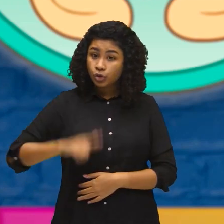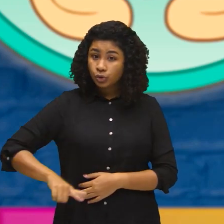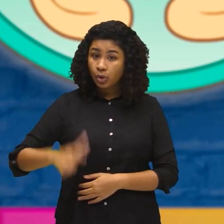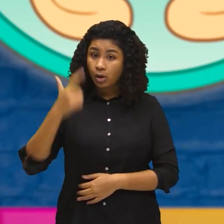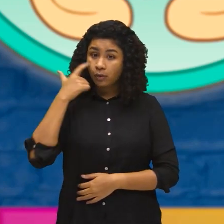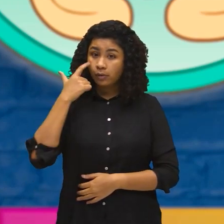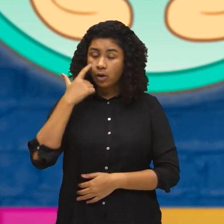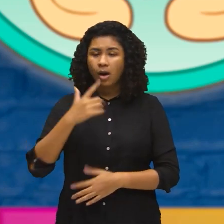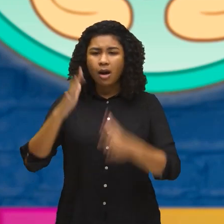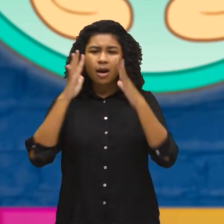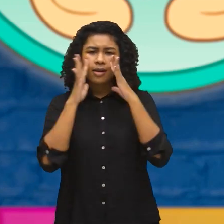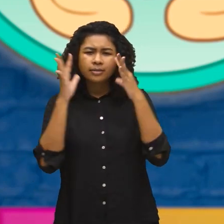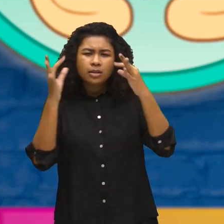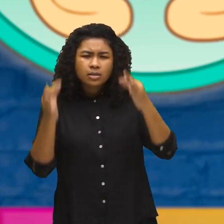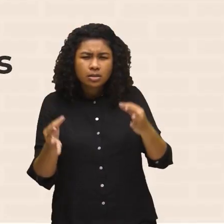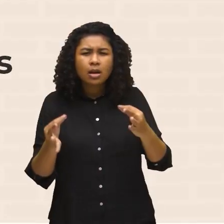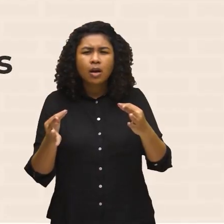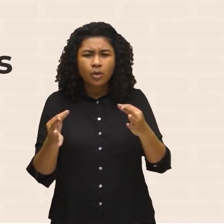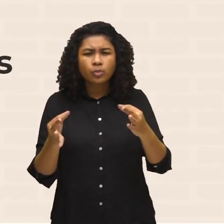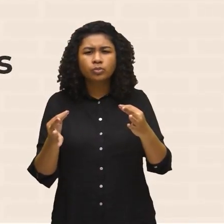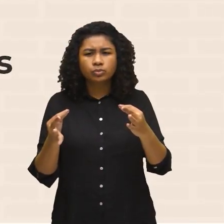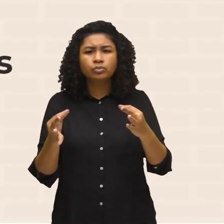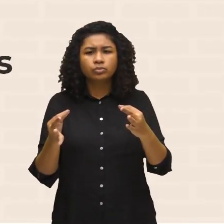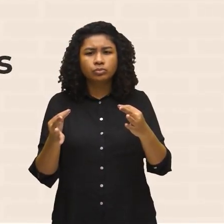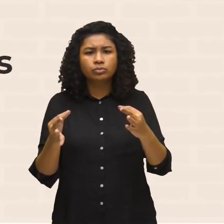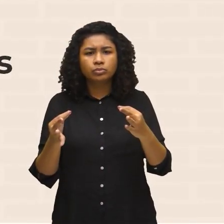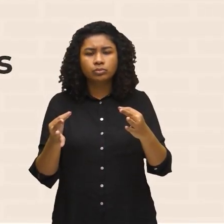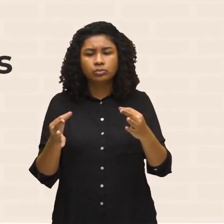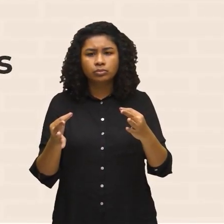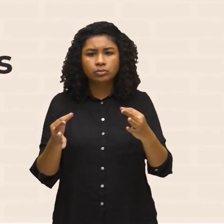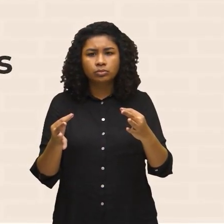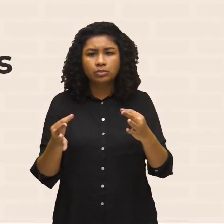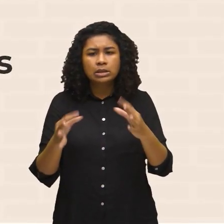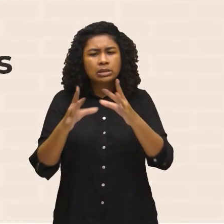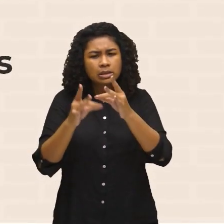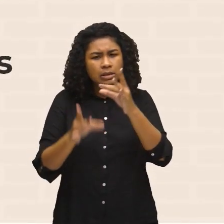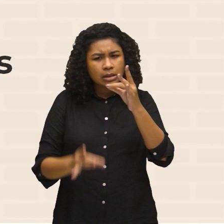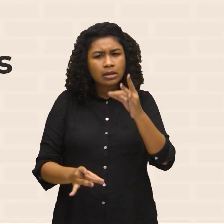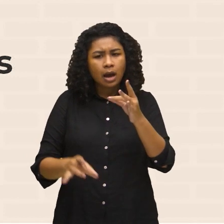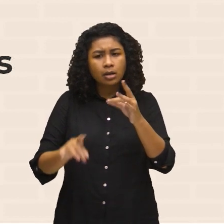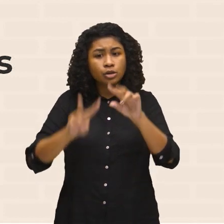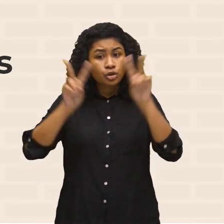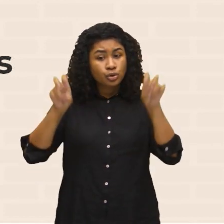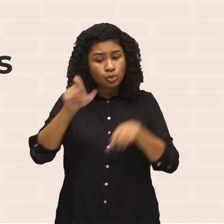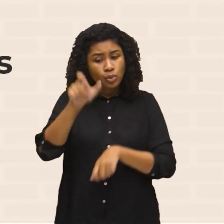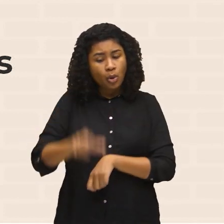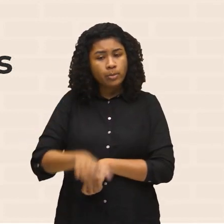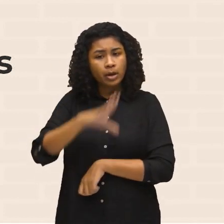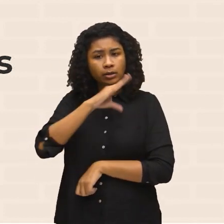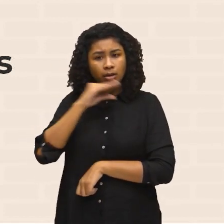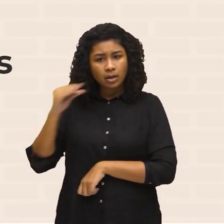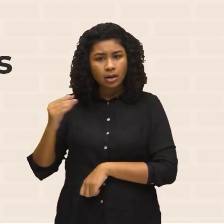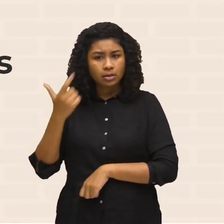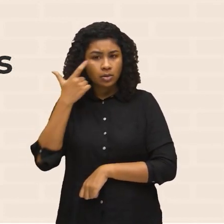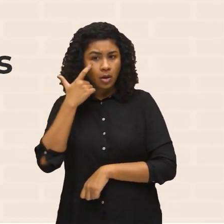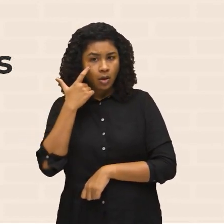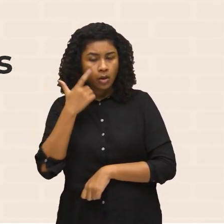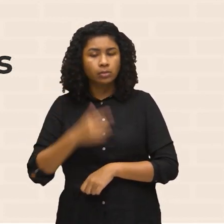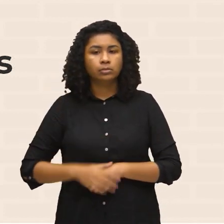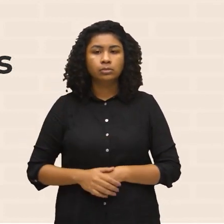vamos ficar atentos ao sinal de alerta a essas crianças, tá? Pertences pessoais,